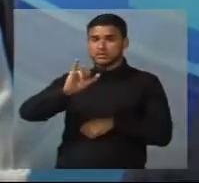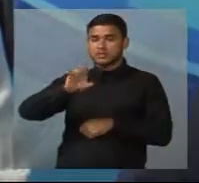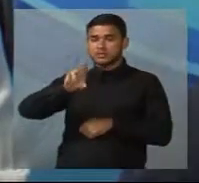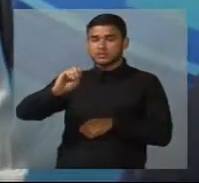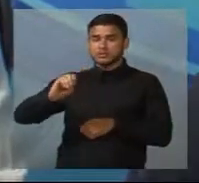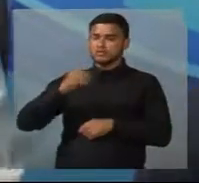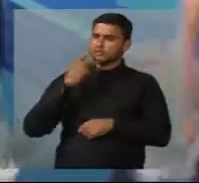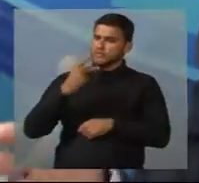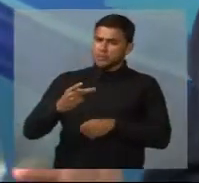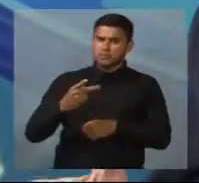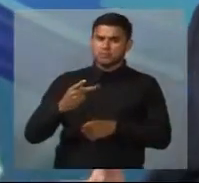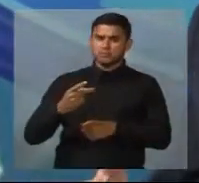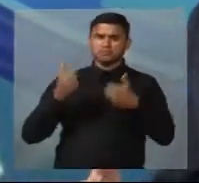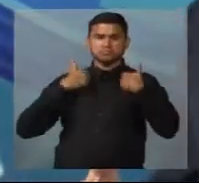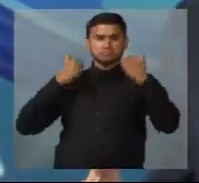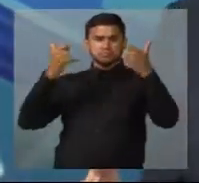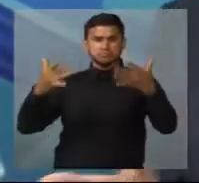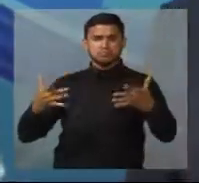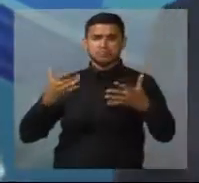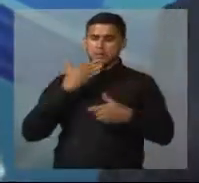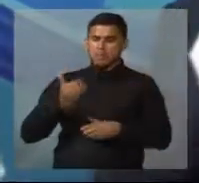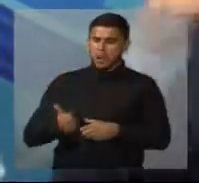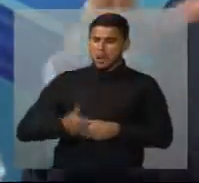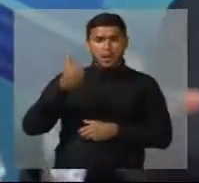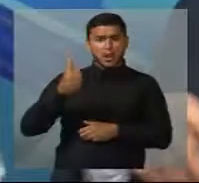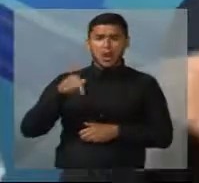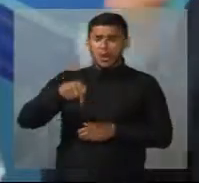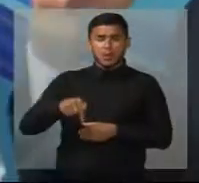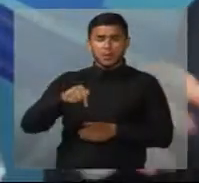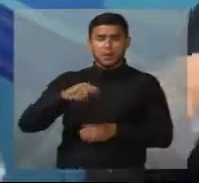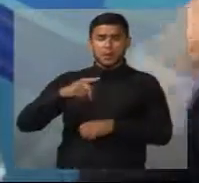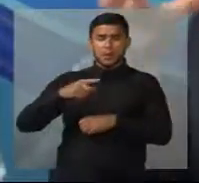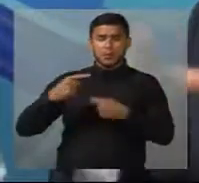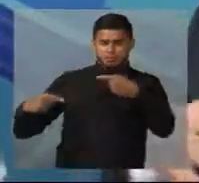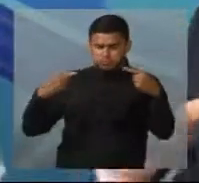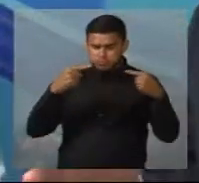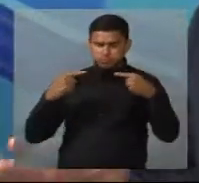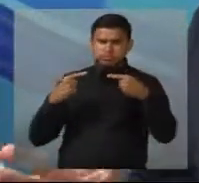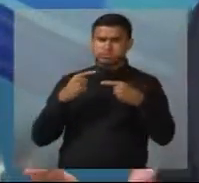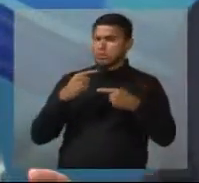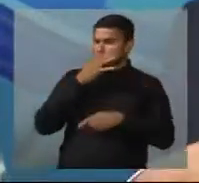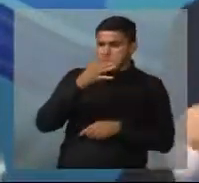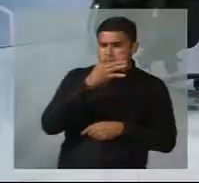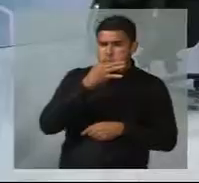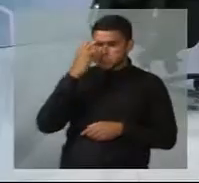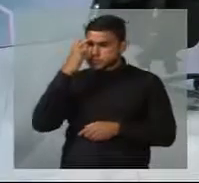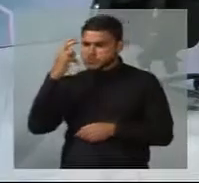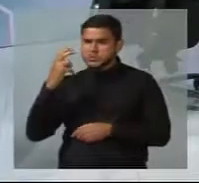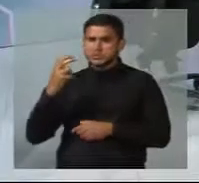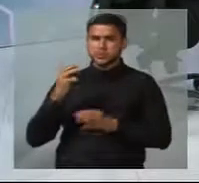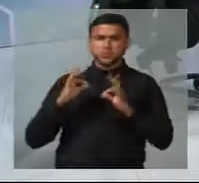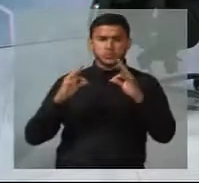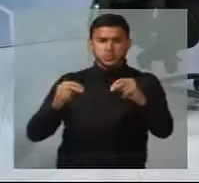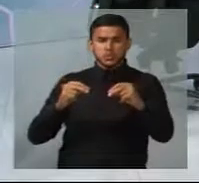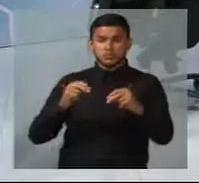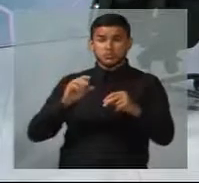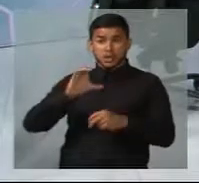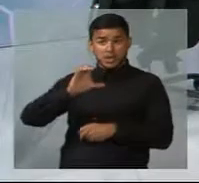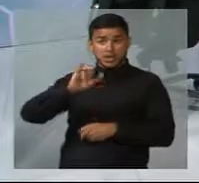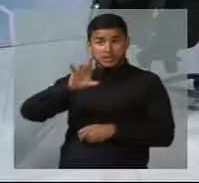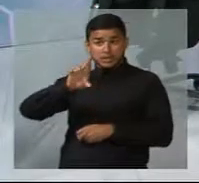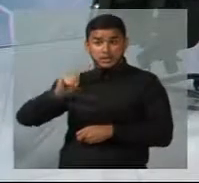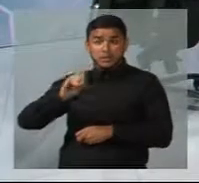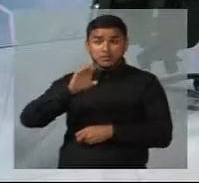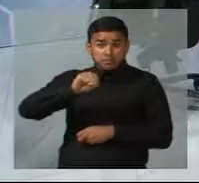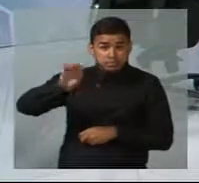muito bem, que é o melhor orador da política brasileira hoje, e raciocina rápido e muito bem sobre a política, a economia, os diversos temas